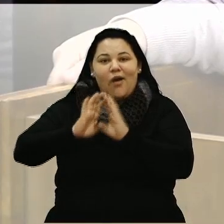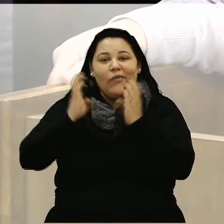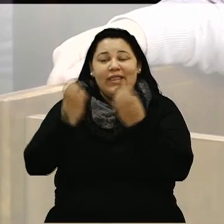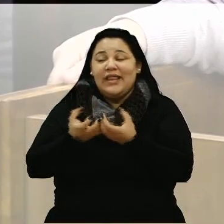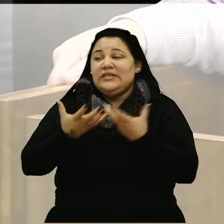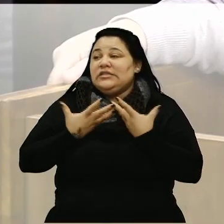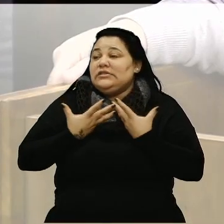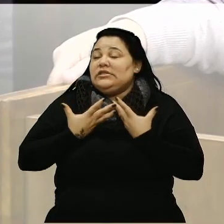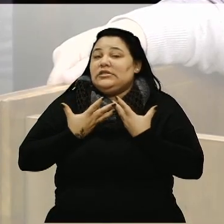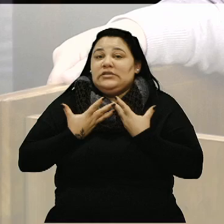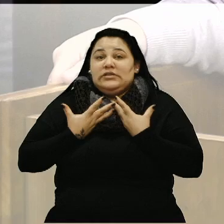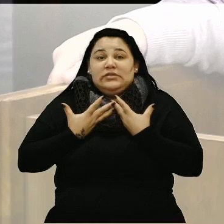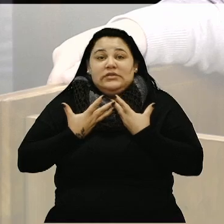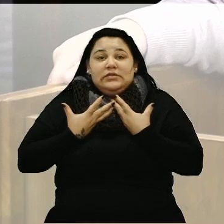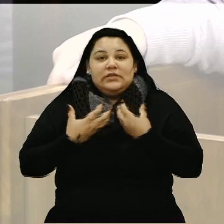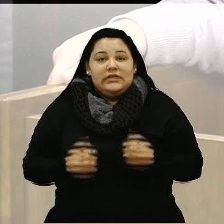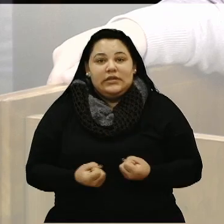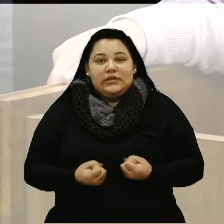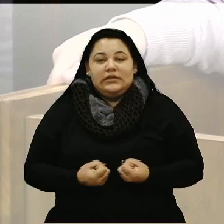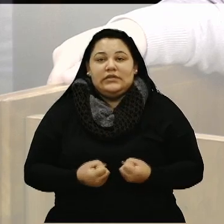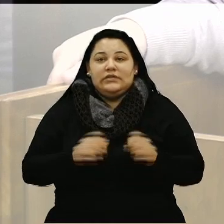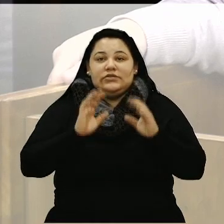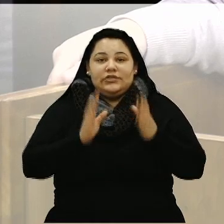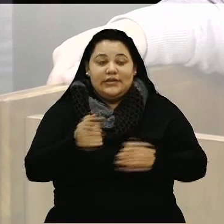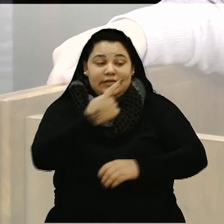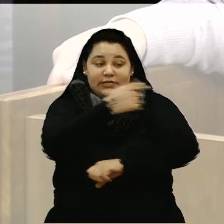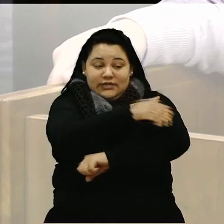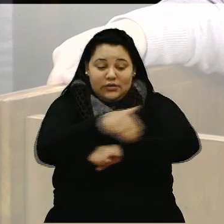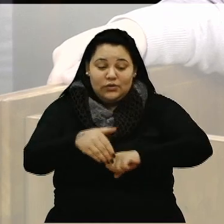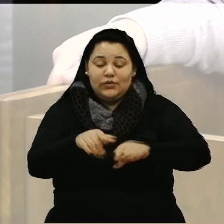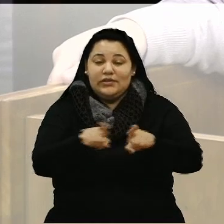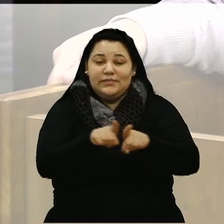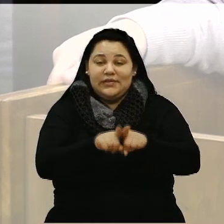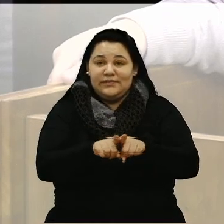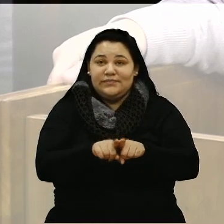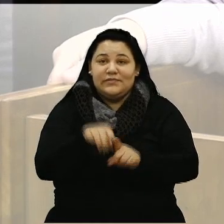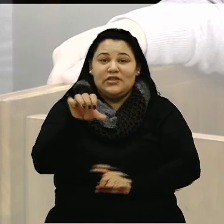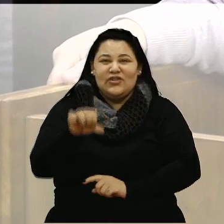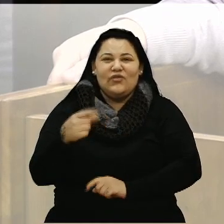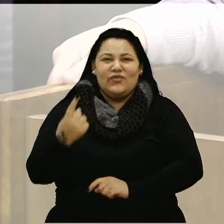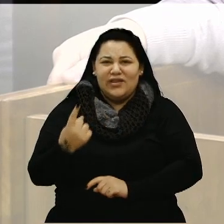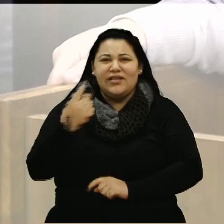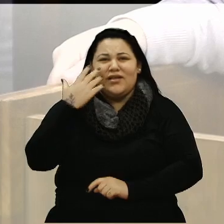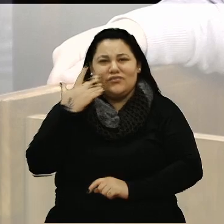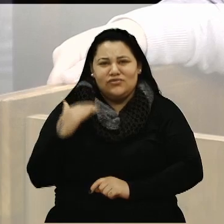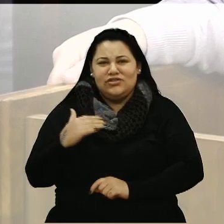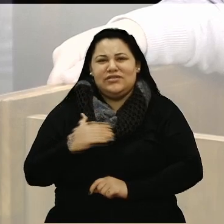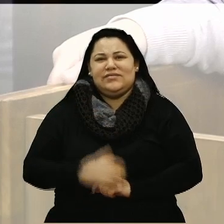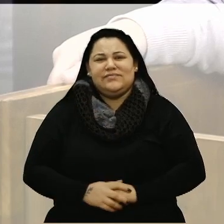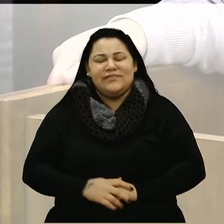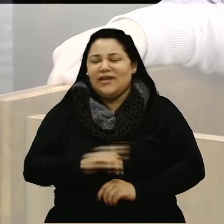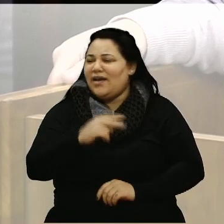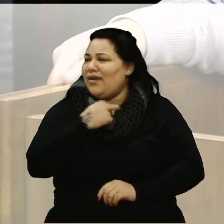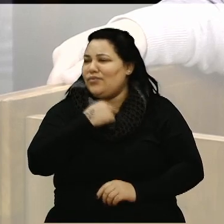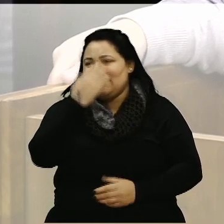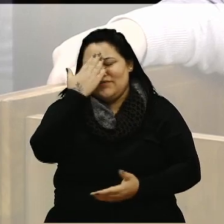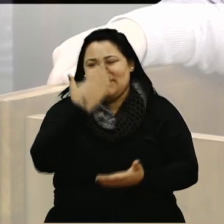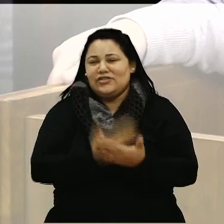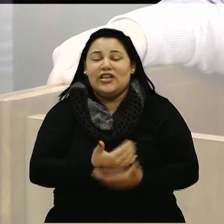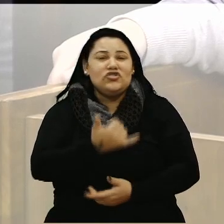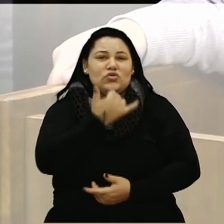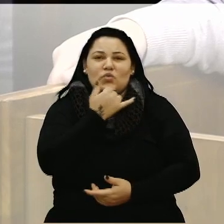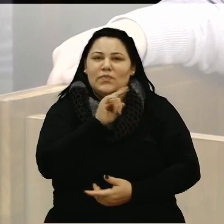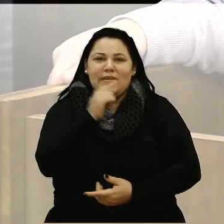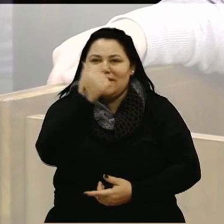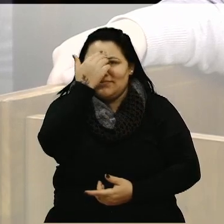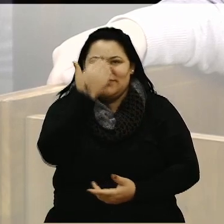cansada. A comunidade está cansada. Essa rua, doutor Oscar Serafini, 91 dias, não dá para acreditar. Me desculpe, mas não dá. Aí